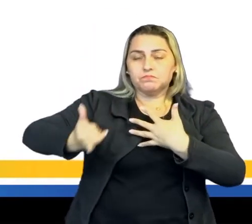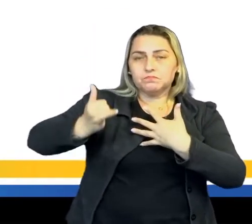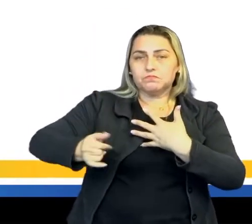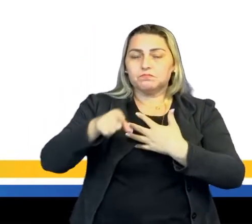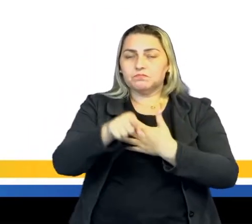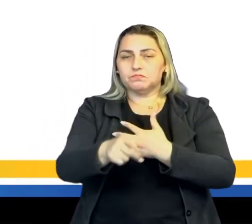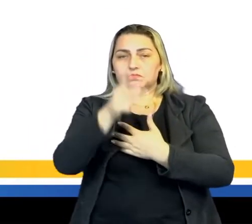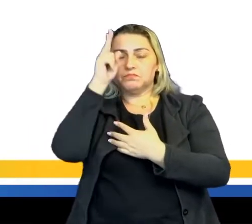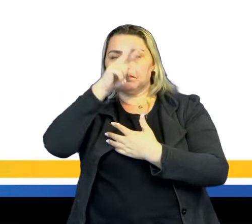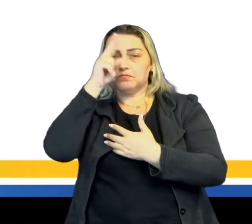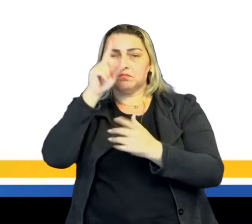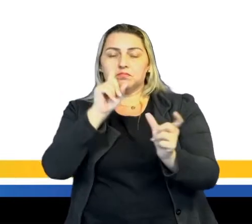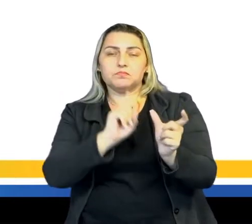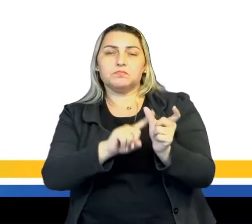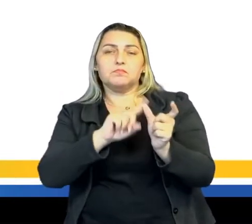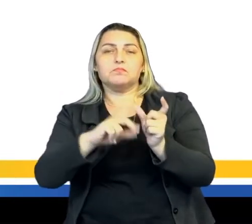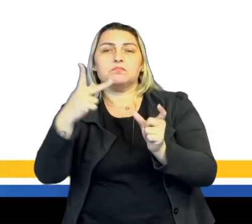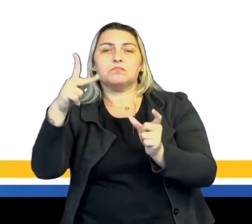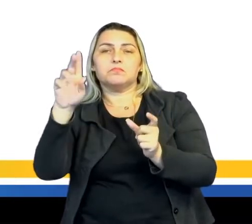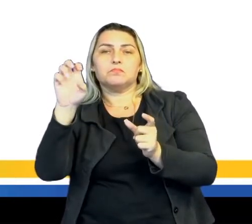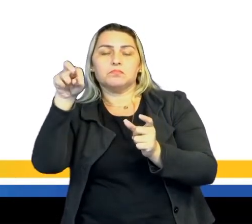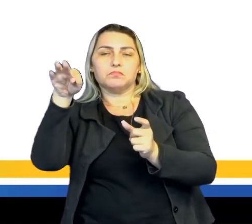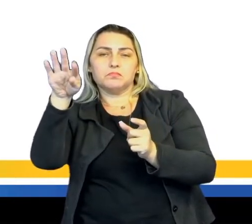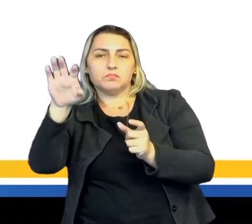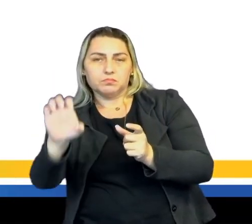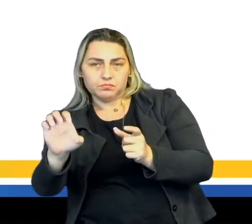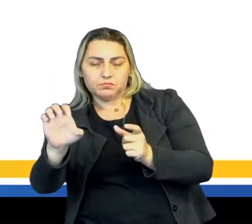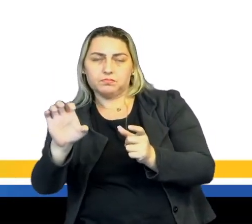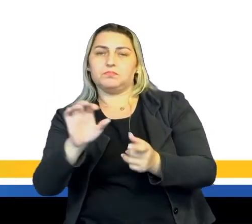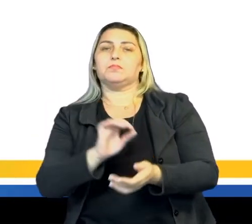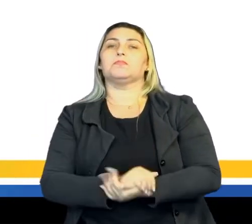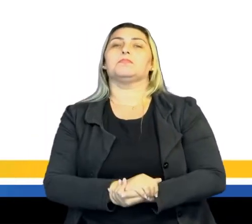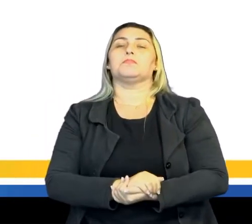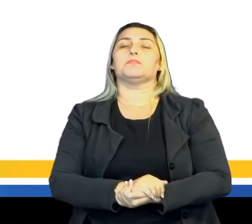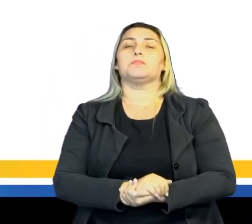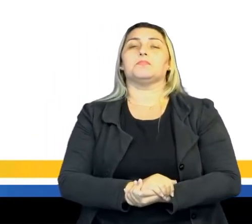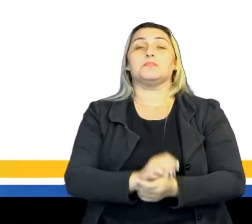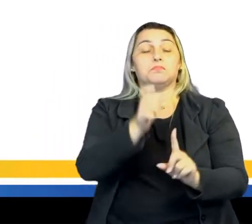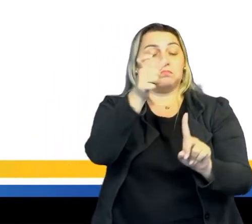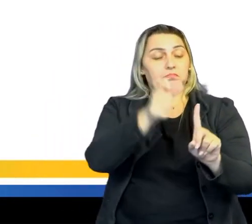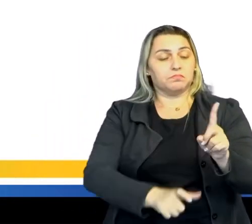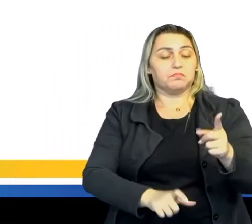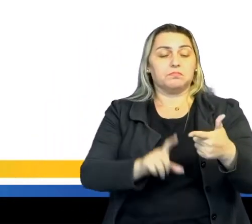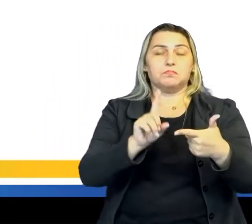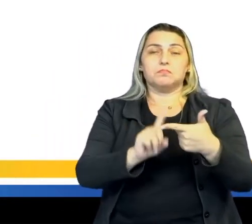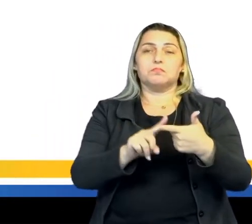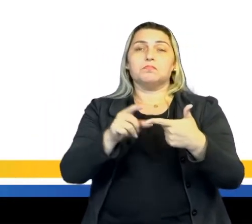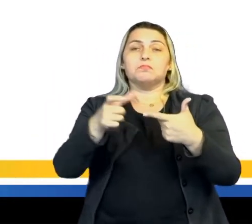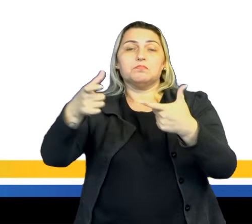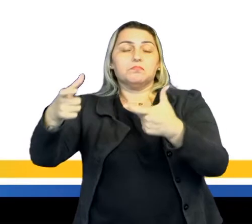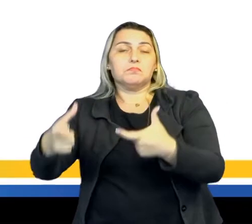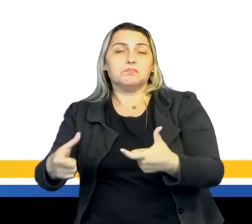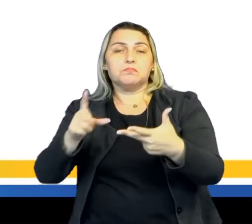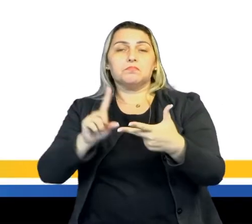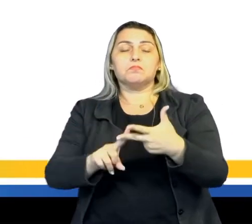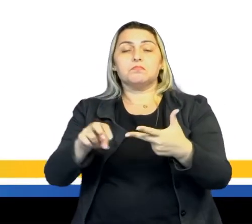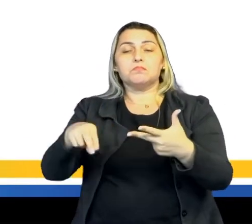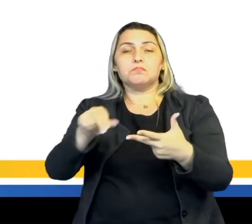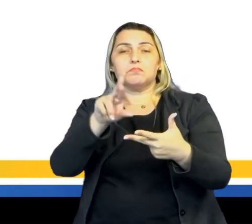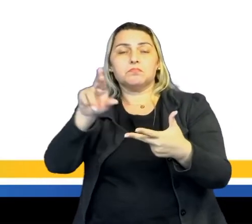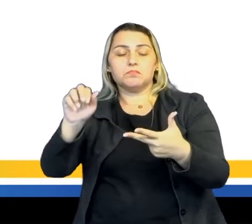você lembra da palavra pente, tá? Você lembra do pente, personagem, espaço,